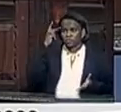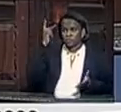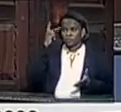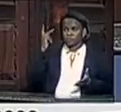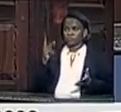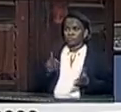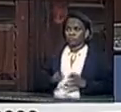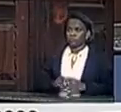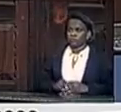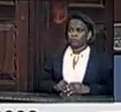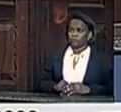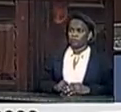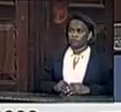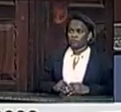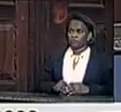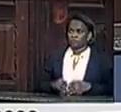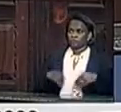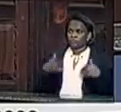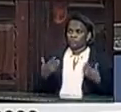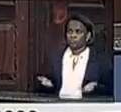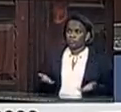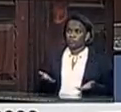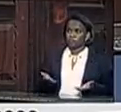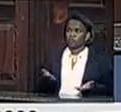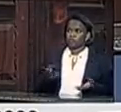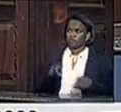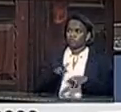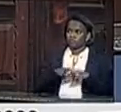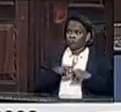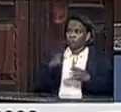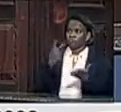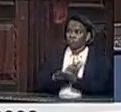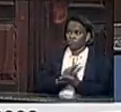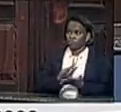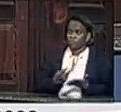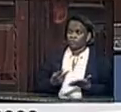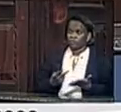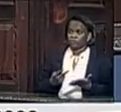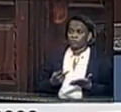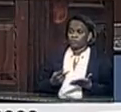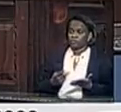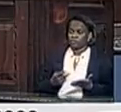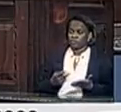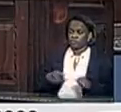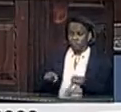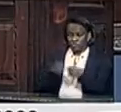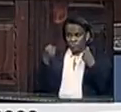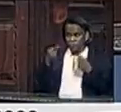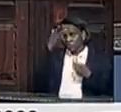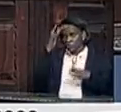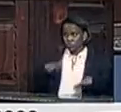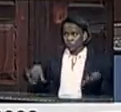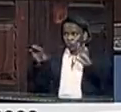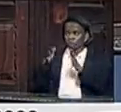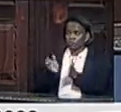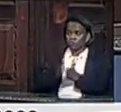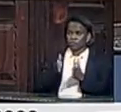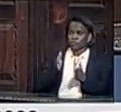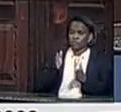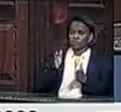fica cada vez mais onerado, pagando mais sobre os serviços, que são serviços